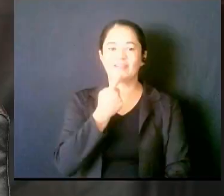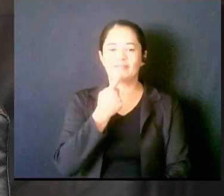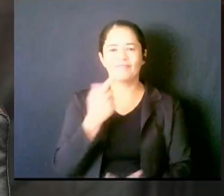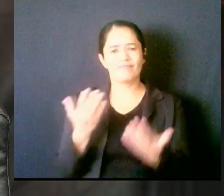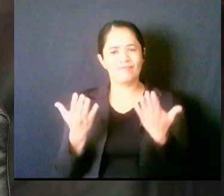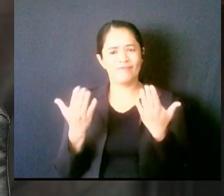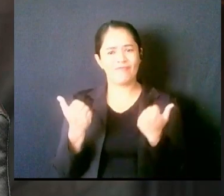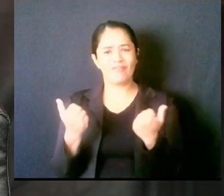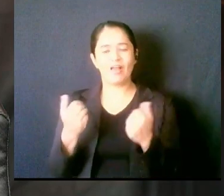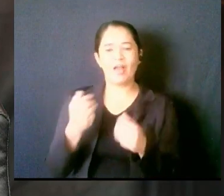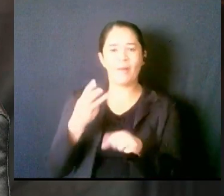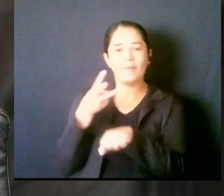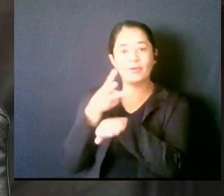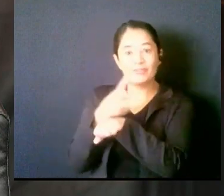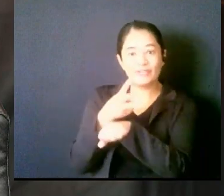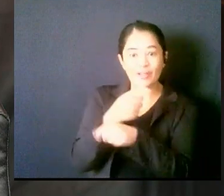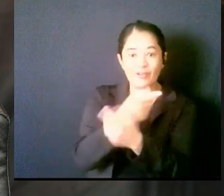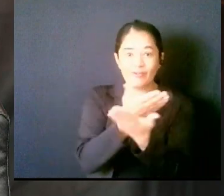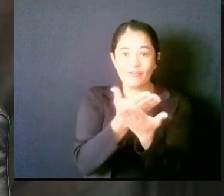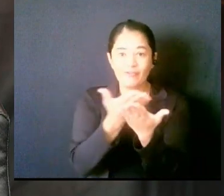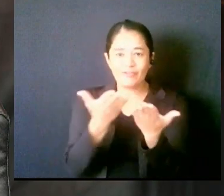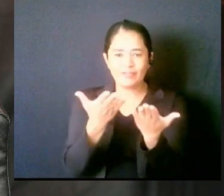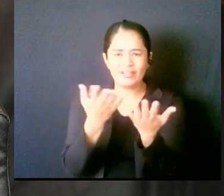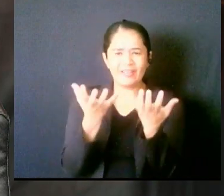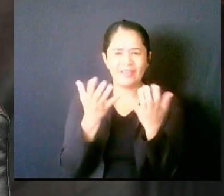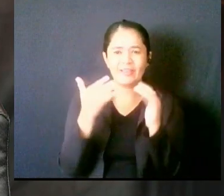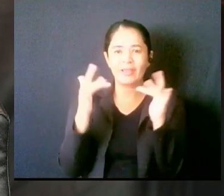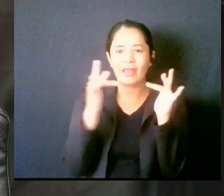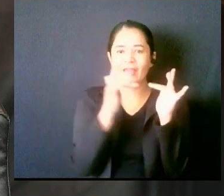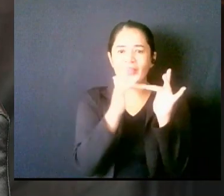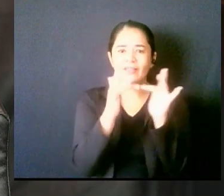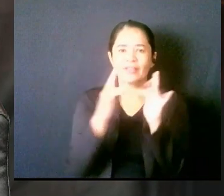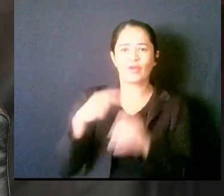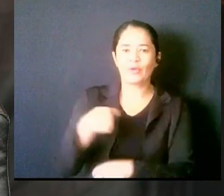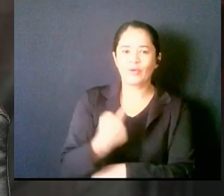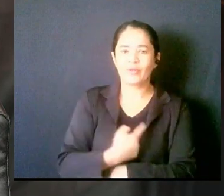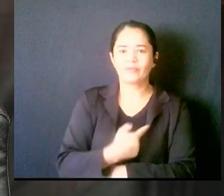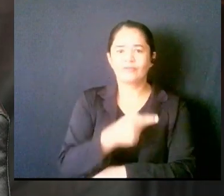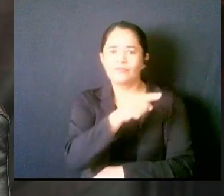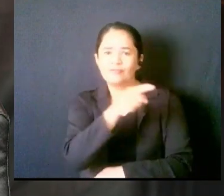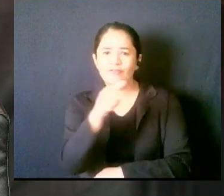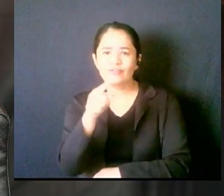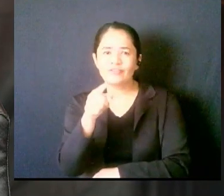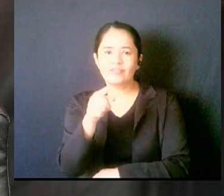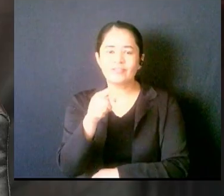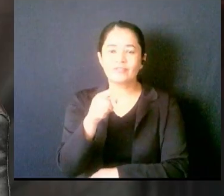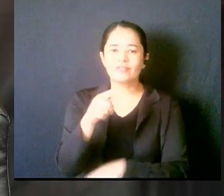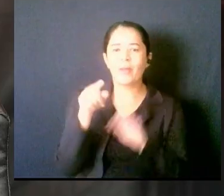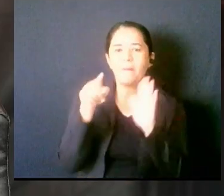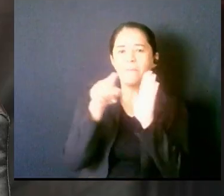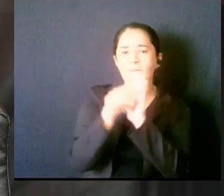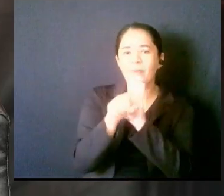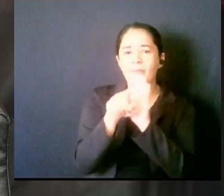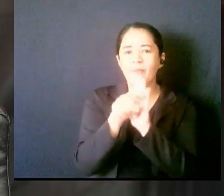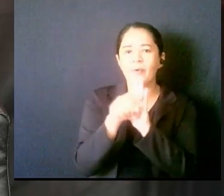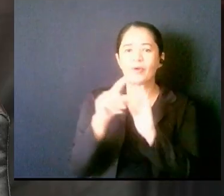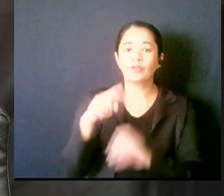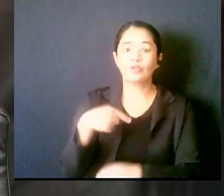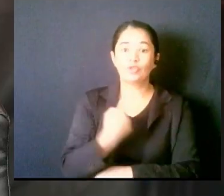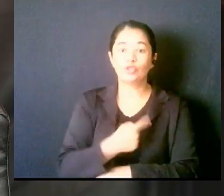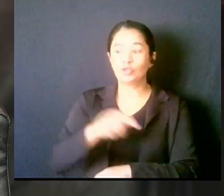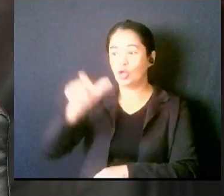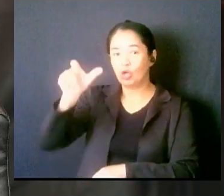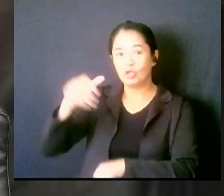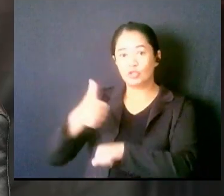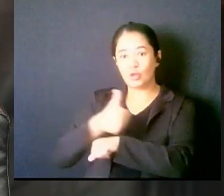para você que quiser entrar em contato com a gente, né? Você que tem perguntas para os nossos especialistas que eu vou apresentar já